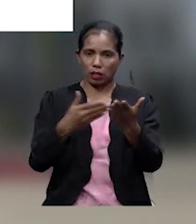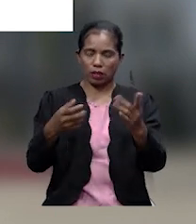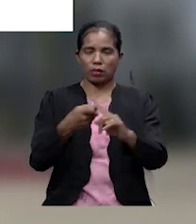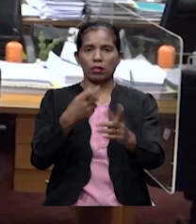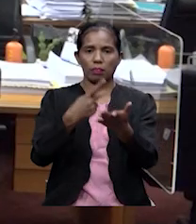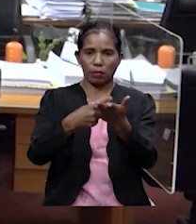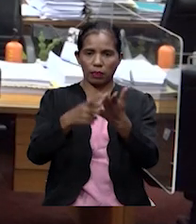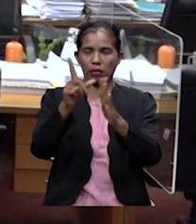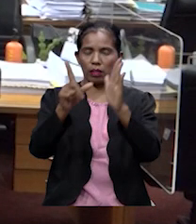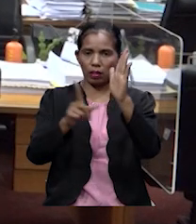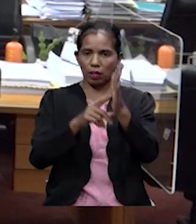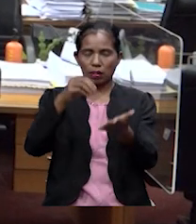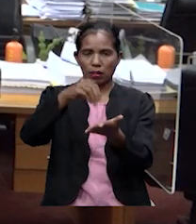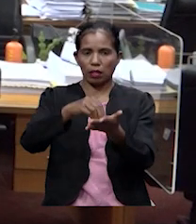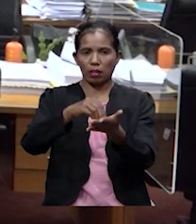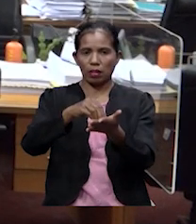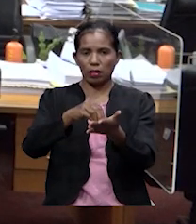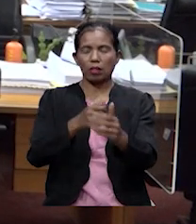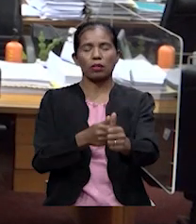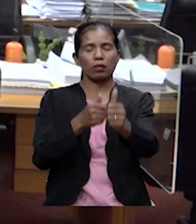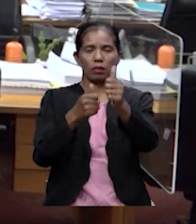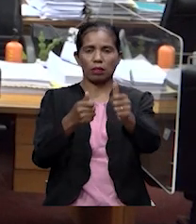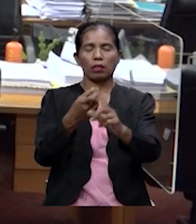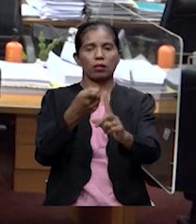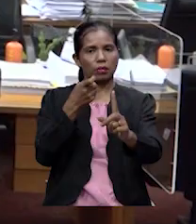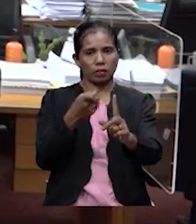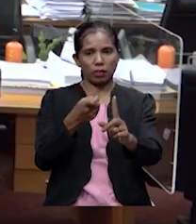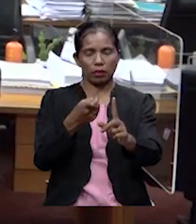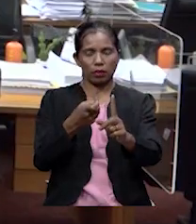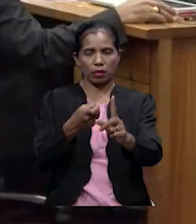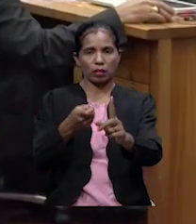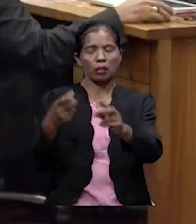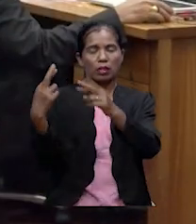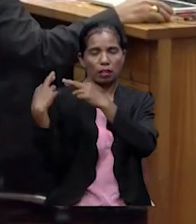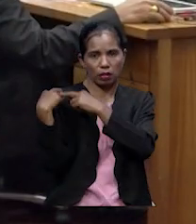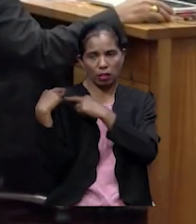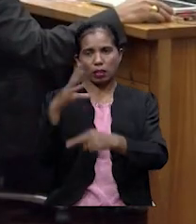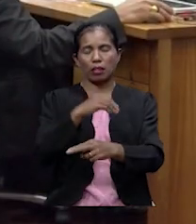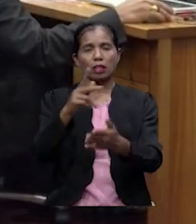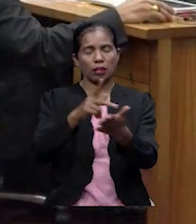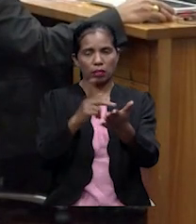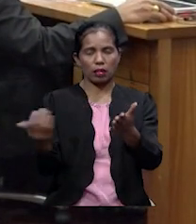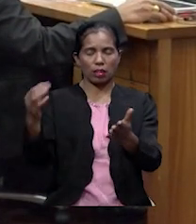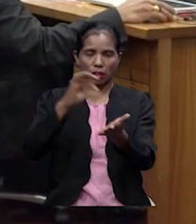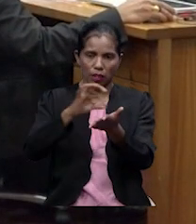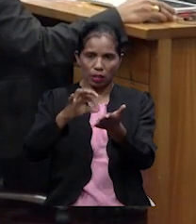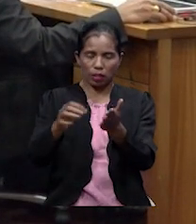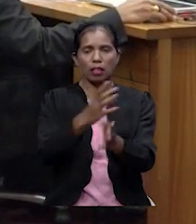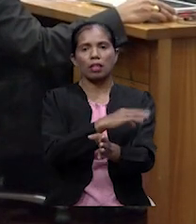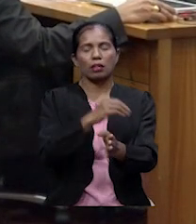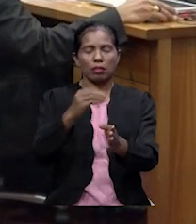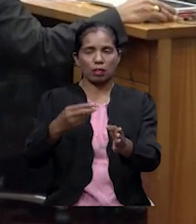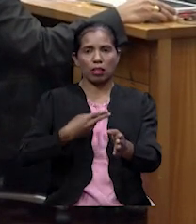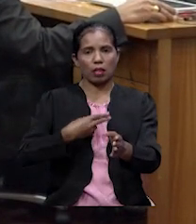proposta lei ma questiona baseia bani interferência ho separação poder, crime sira inclui iha texto ma kare atu iha karakter